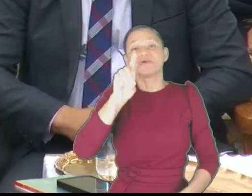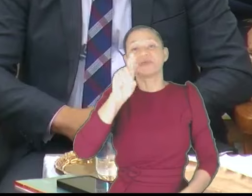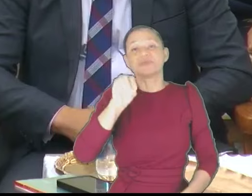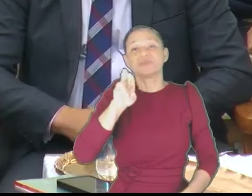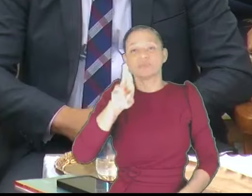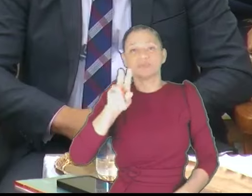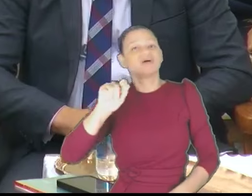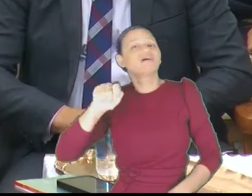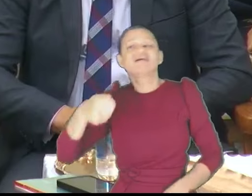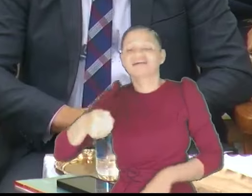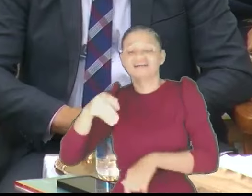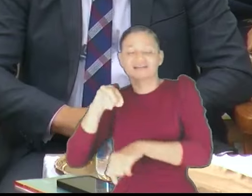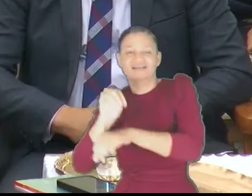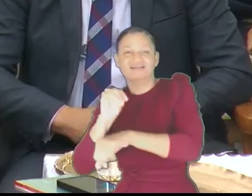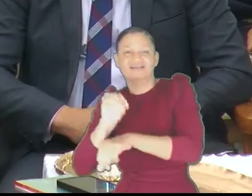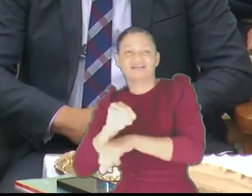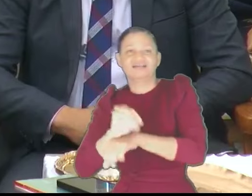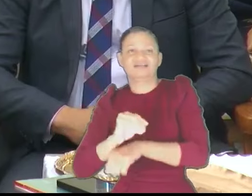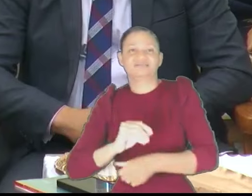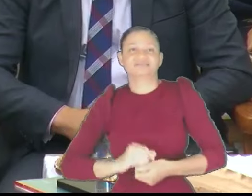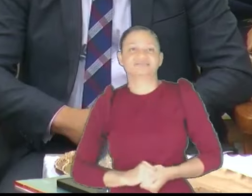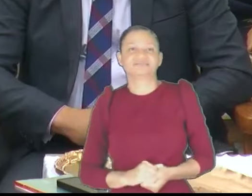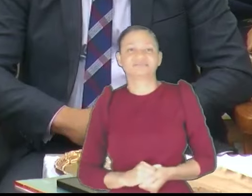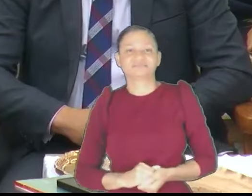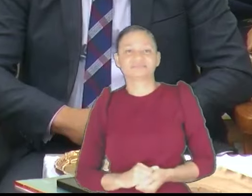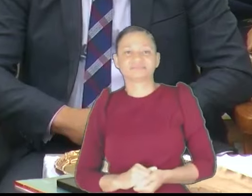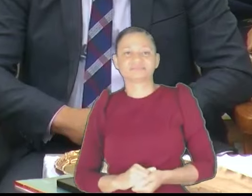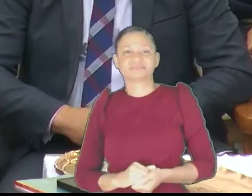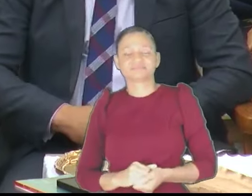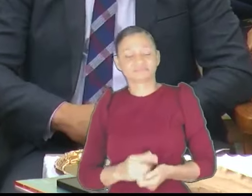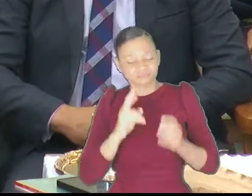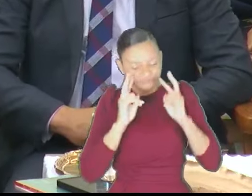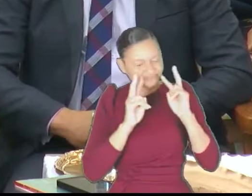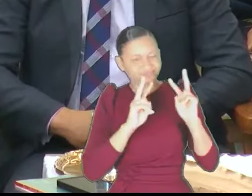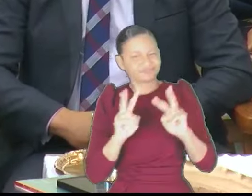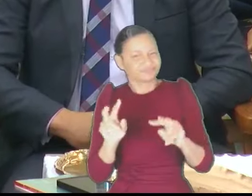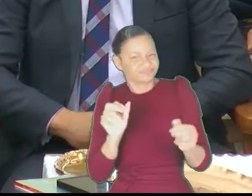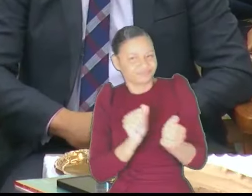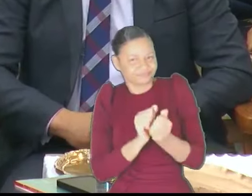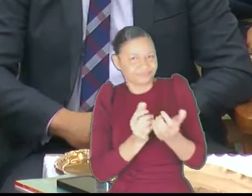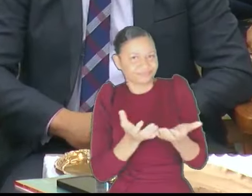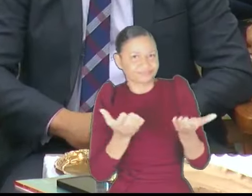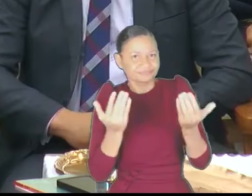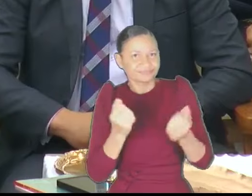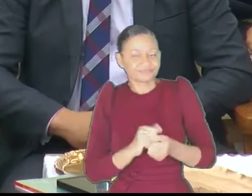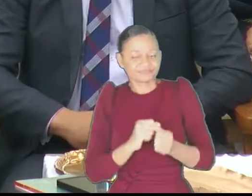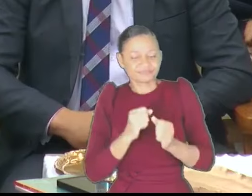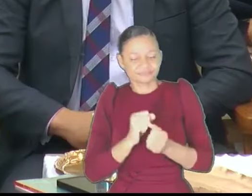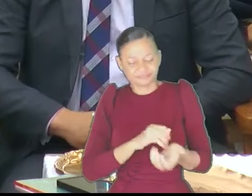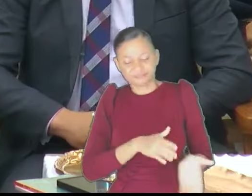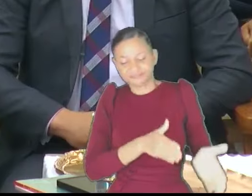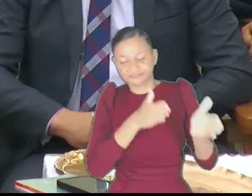Mas escute, deixa eu olhar com vocês aqui. Eu preciso dar esse salto.